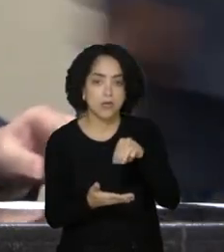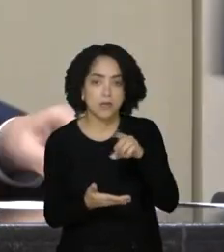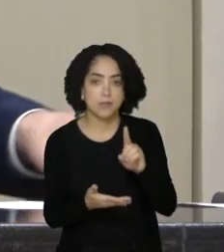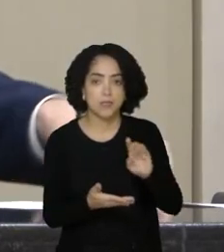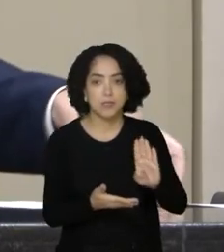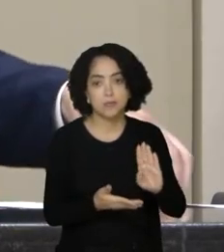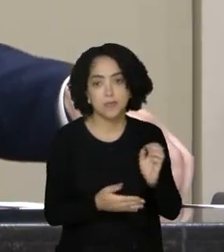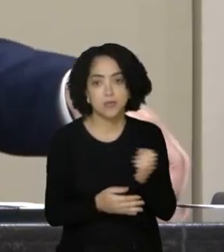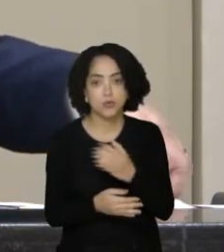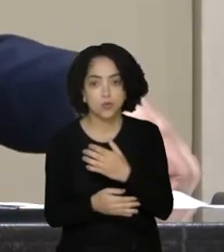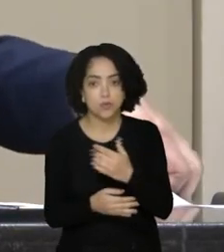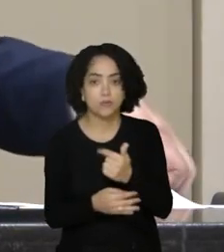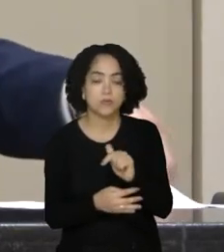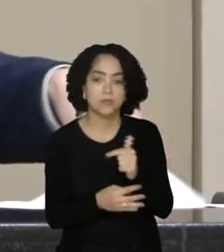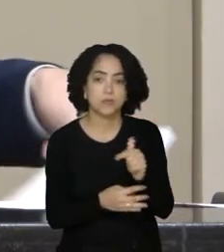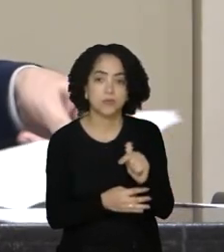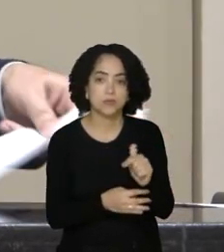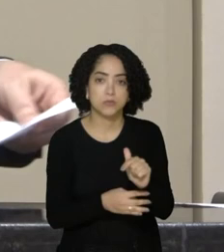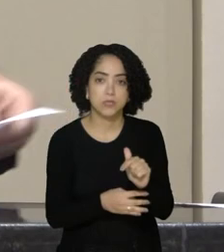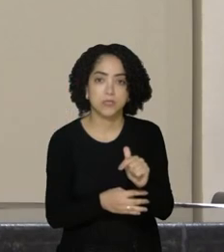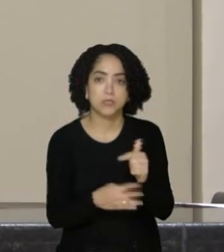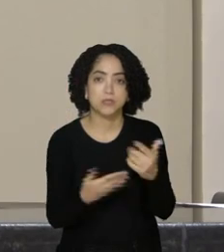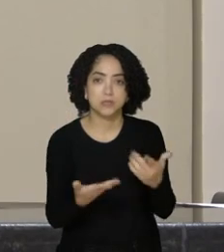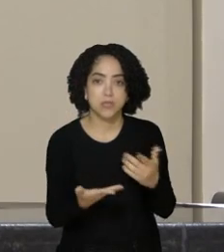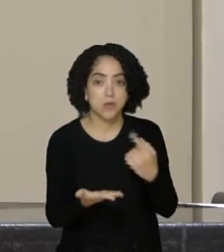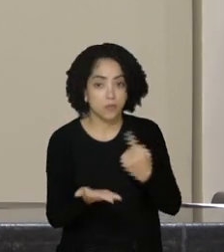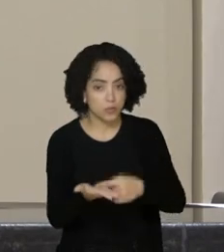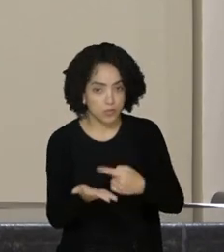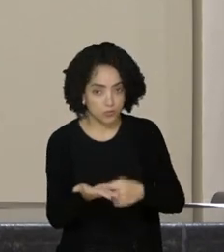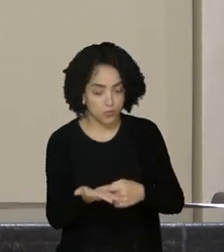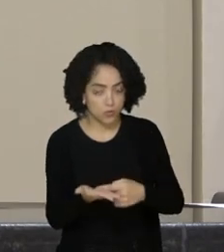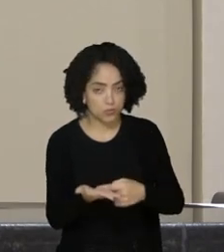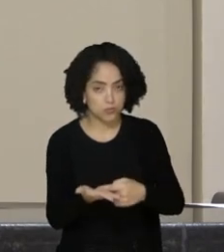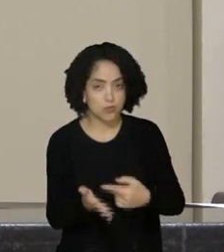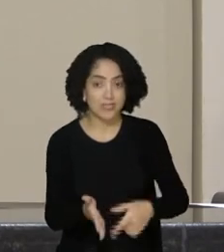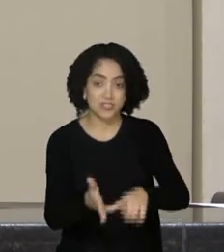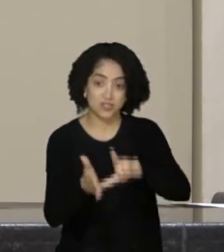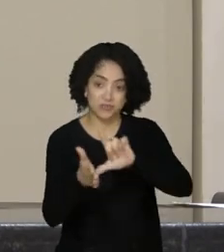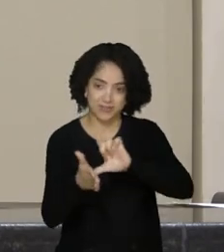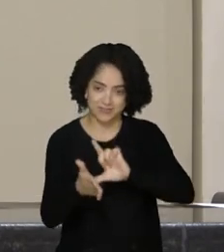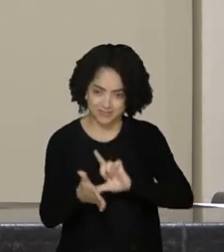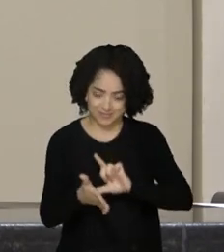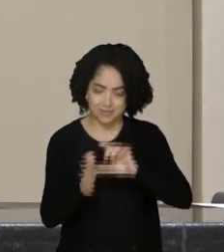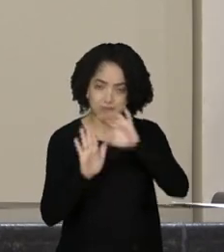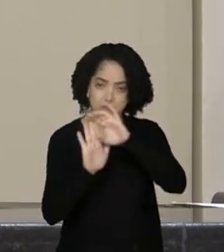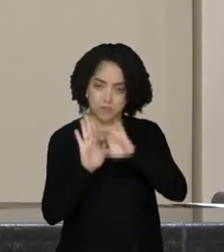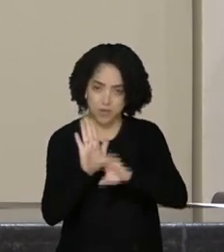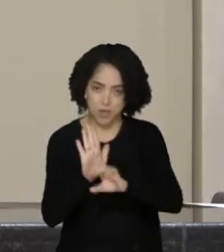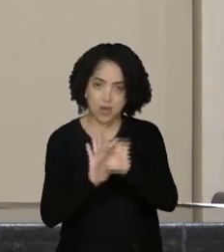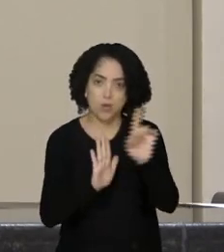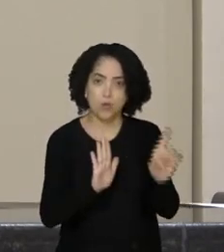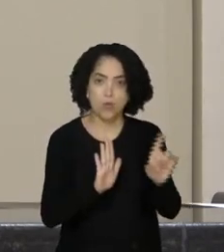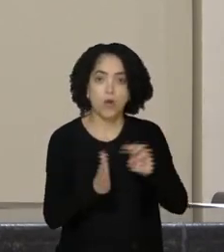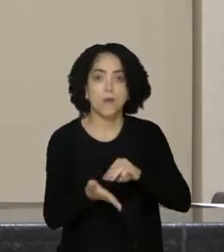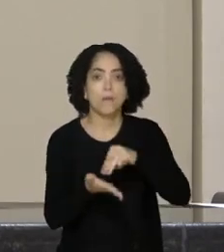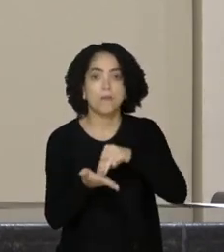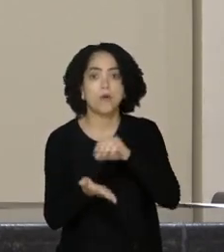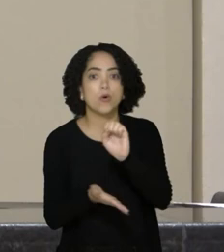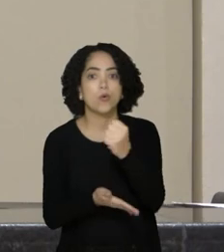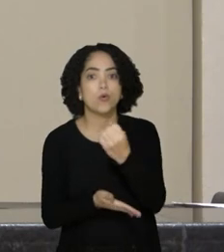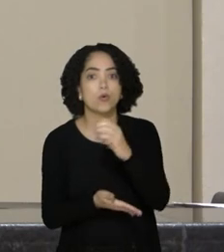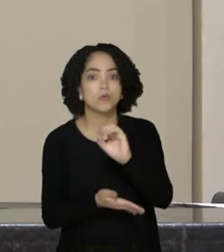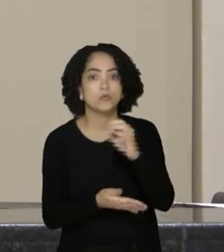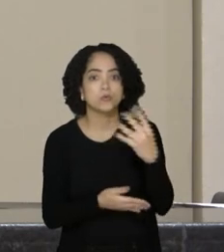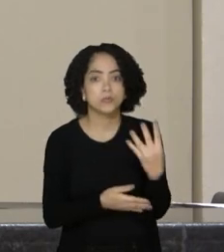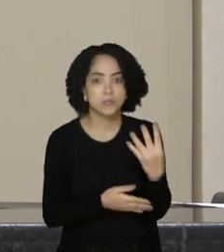também não tem tendo em vista por a cor de líderes nós vamos antecipar a ordem do dia e tenha a emoção número 804